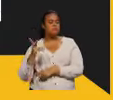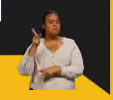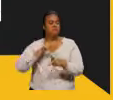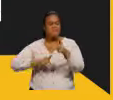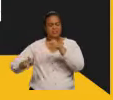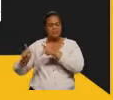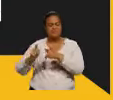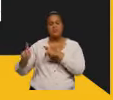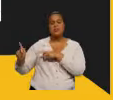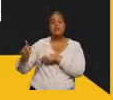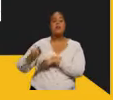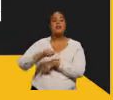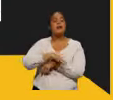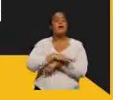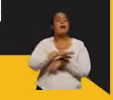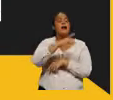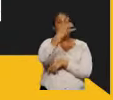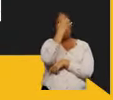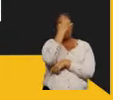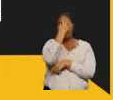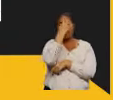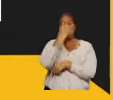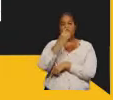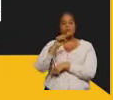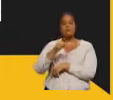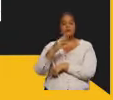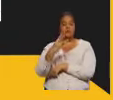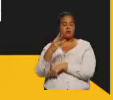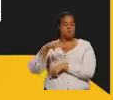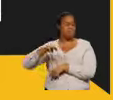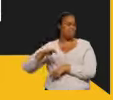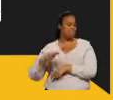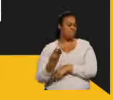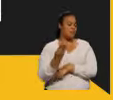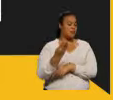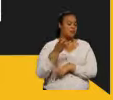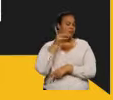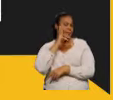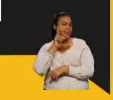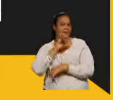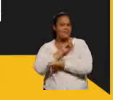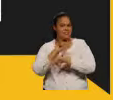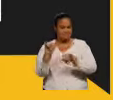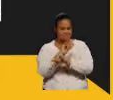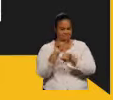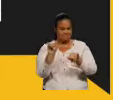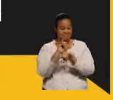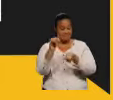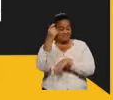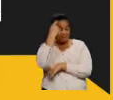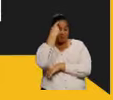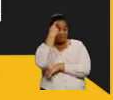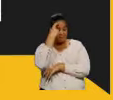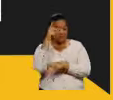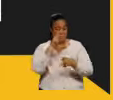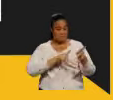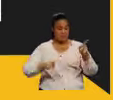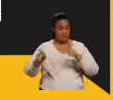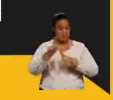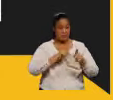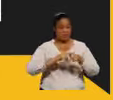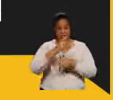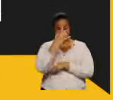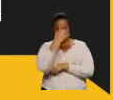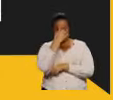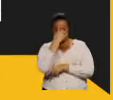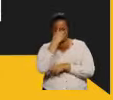a índia 1,3 milhões lembra que a notícia deu aquela ideia olha a população indiana